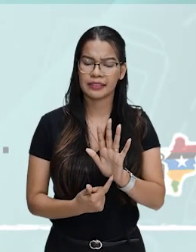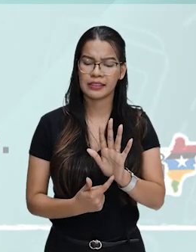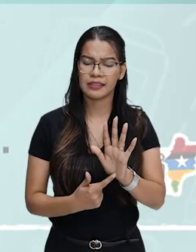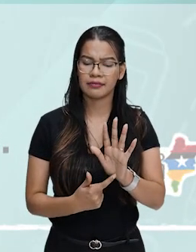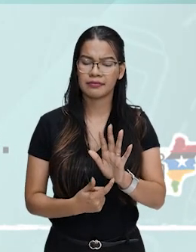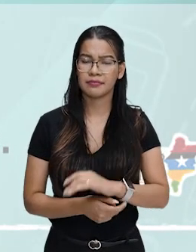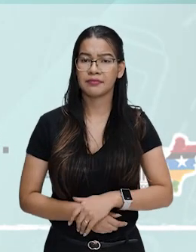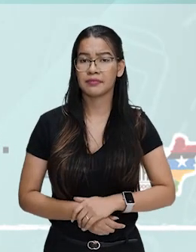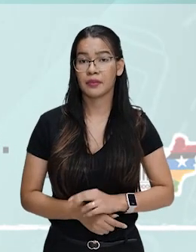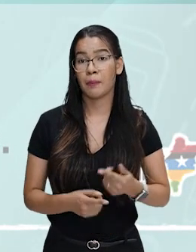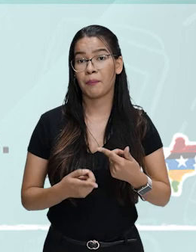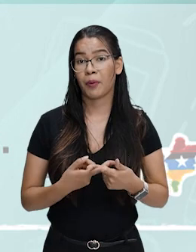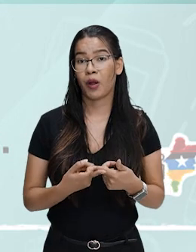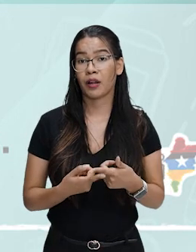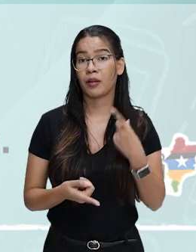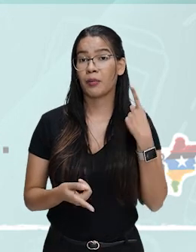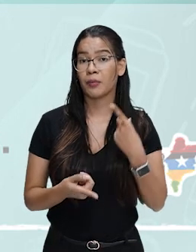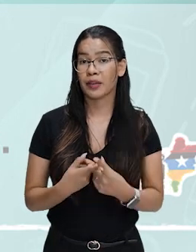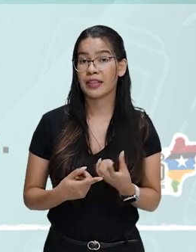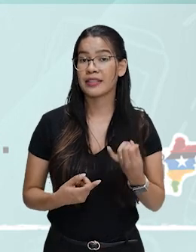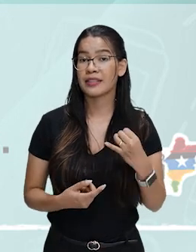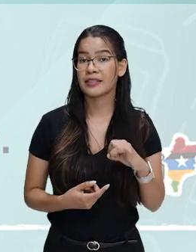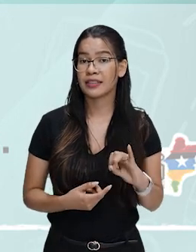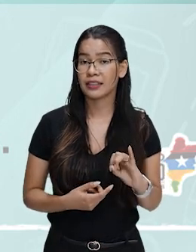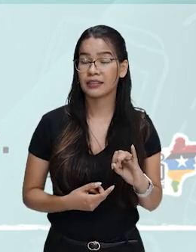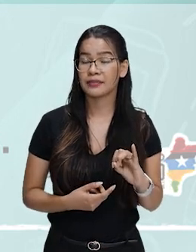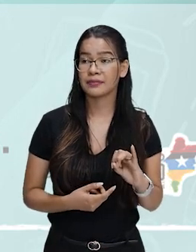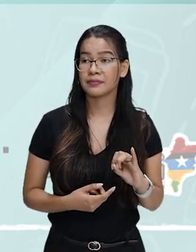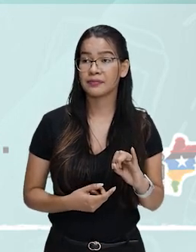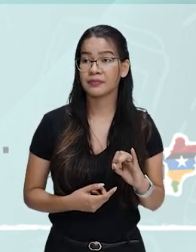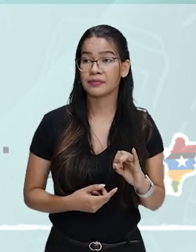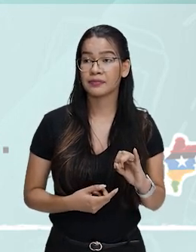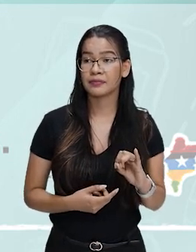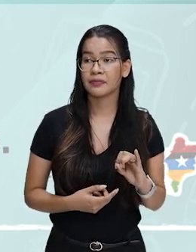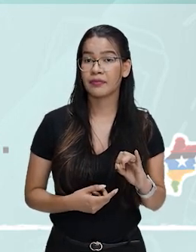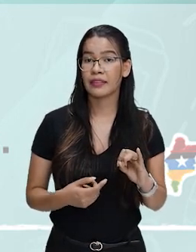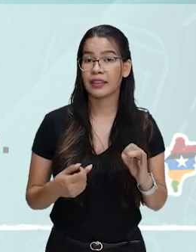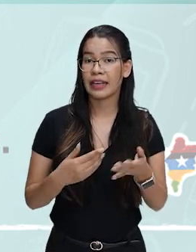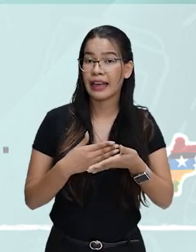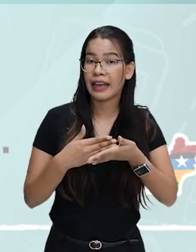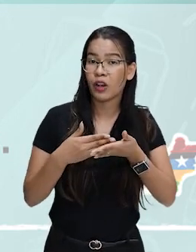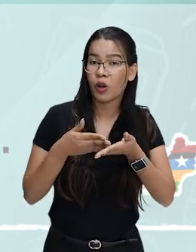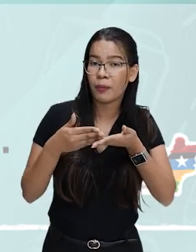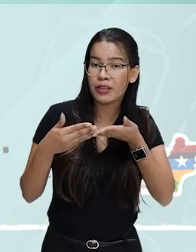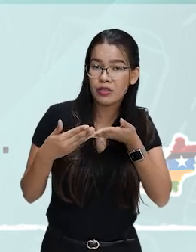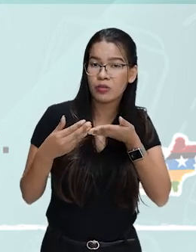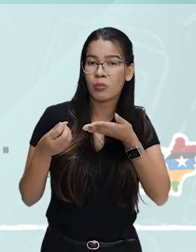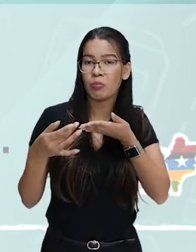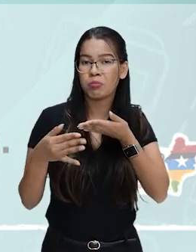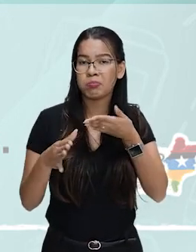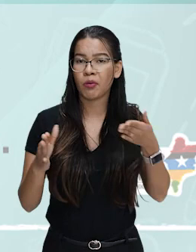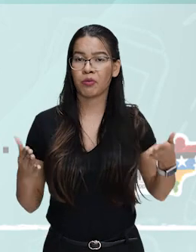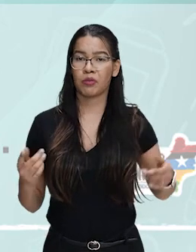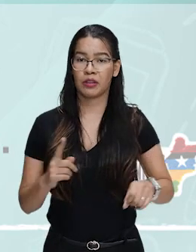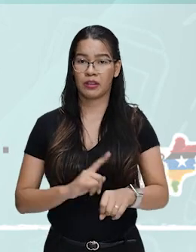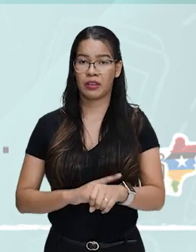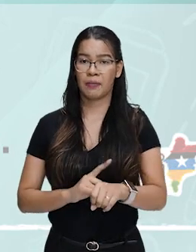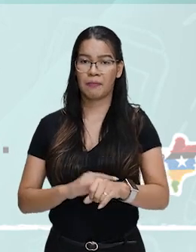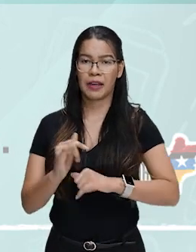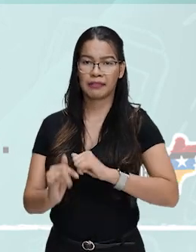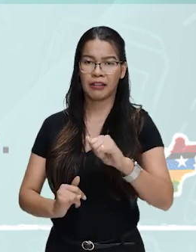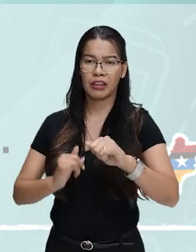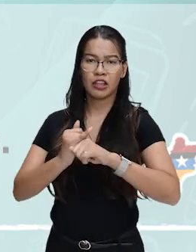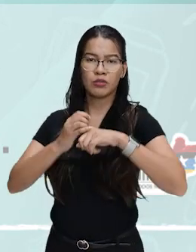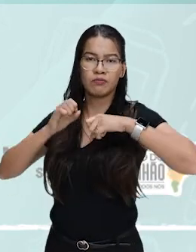Evidenciar uma relação. Por quê? Porque se está, no caso aí, entrando numa nova era, a internet bombando e